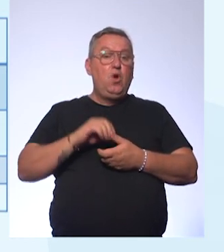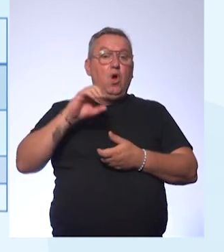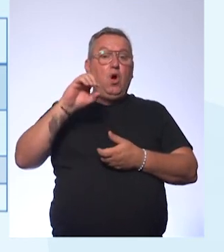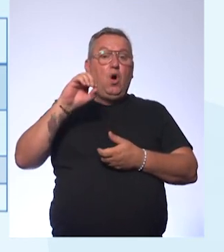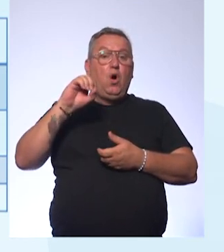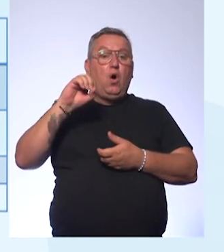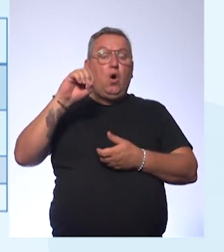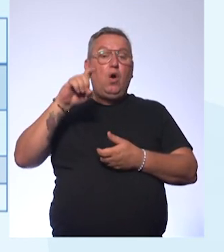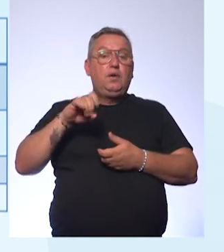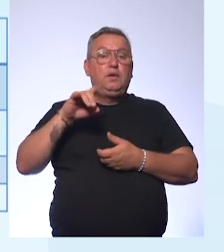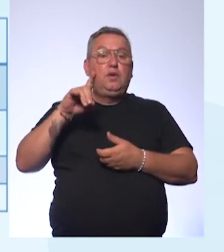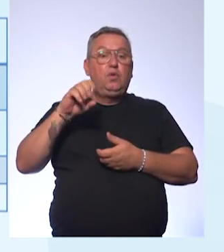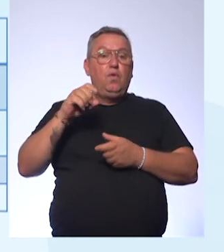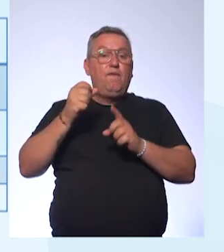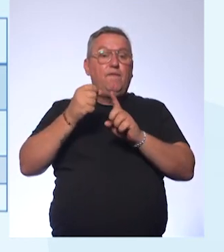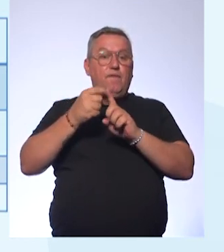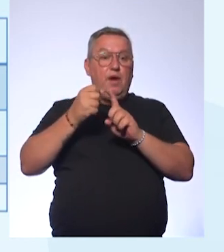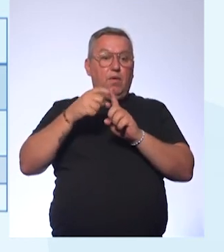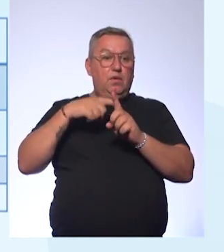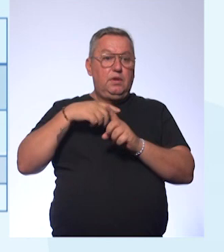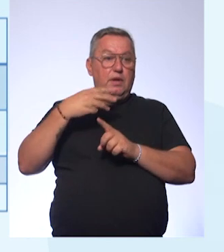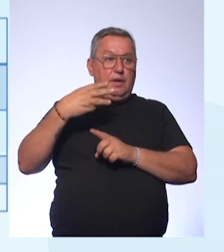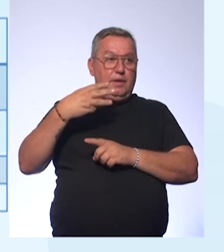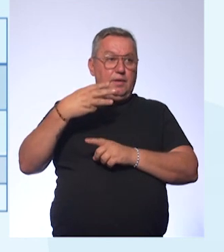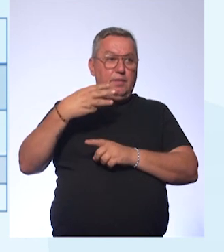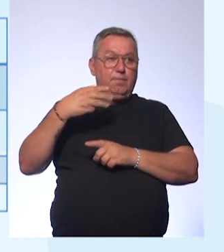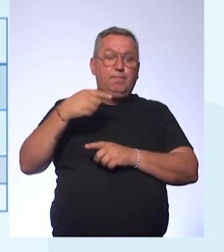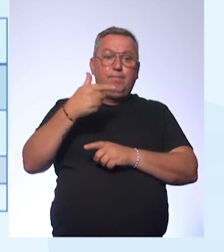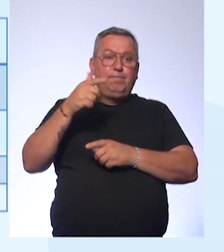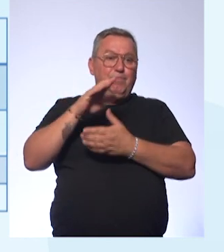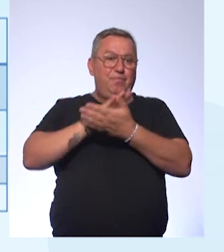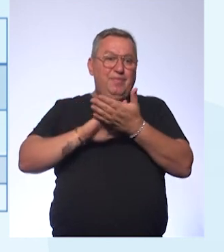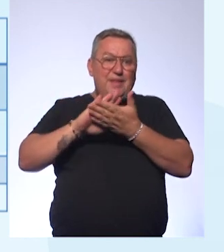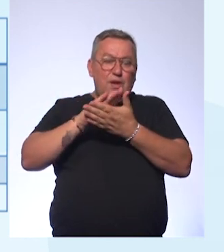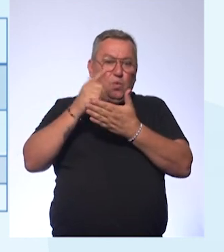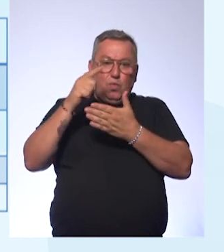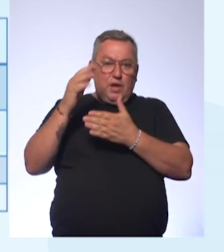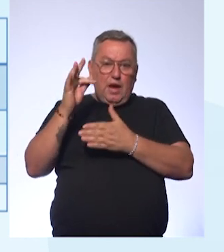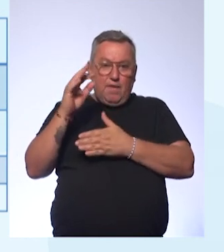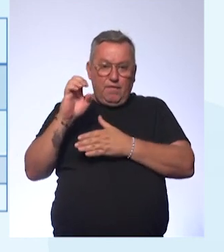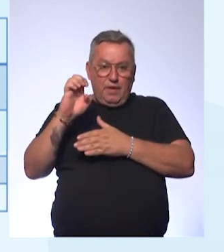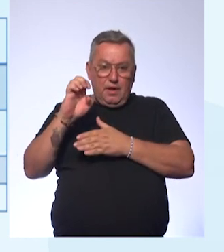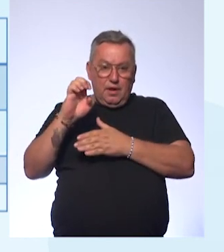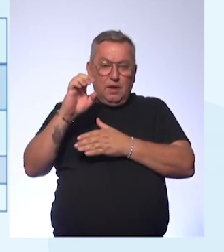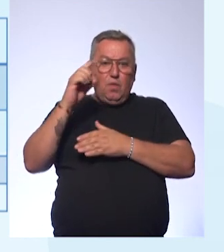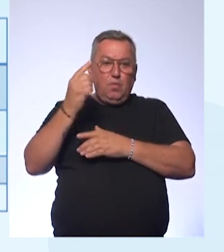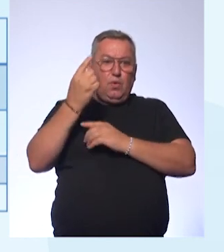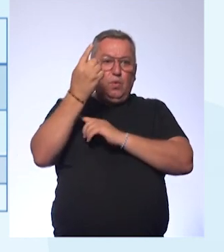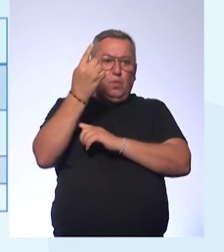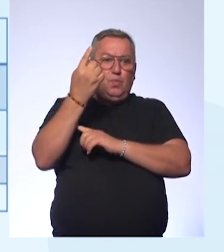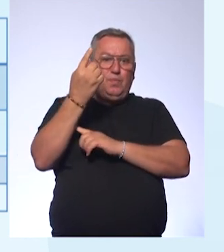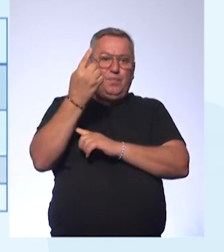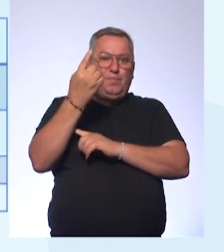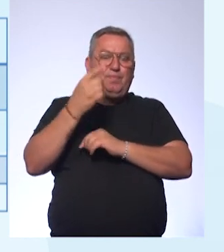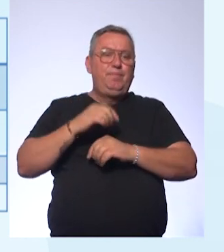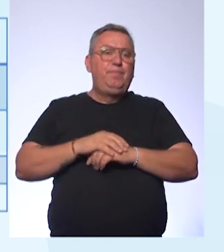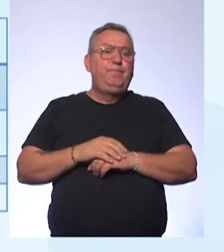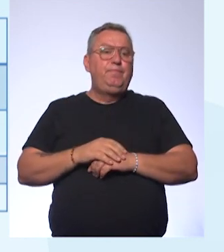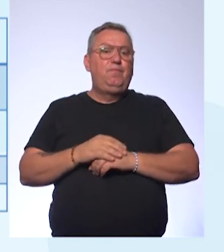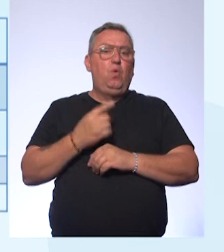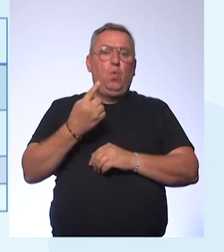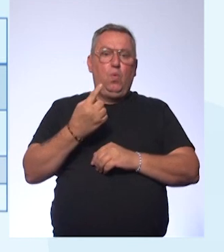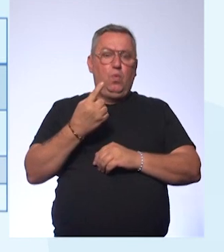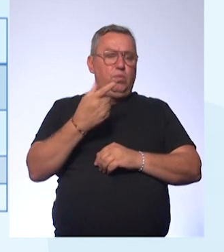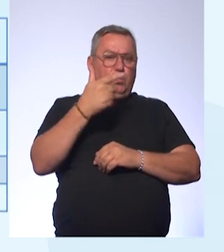ferro, 3. O que acontece? Aqui não tem nada, quando não tem nada aqui é 1. Portanto, nós temos